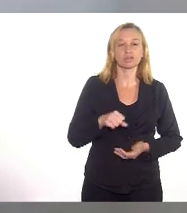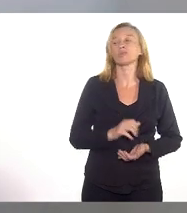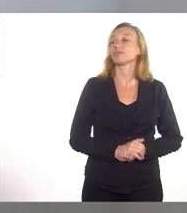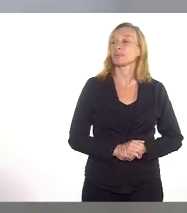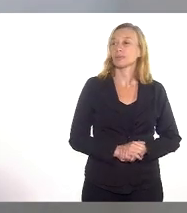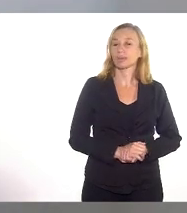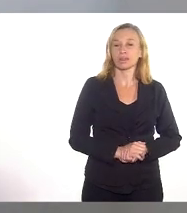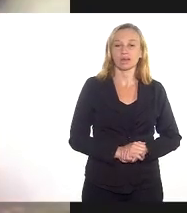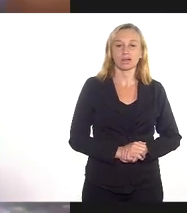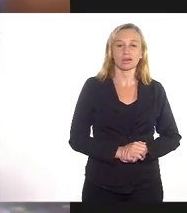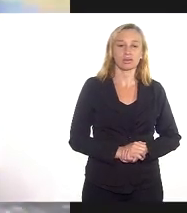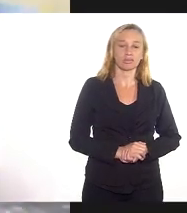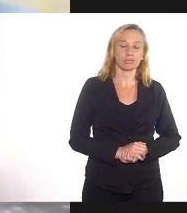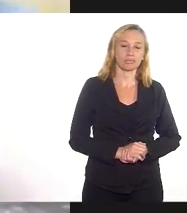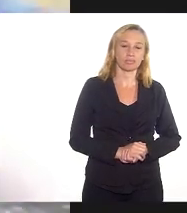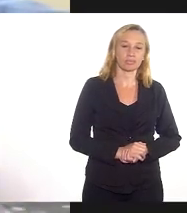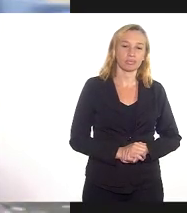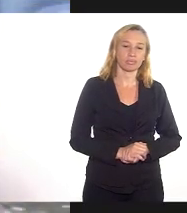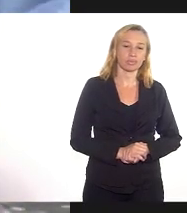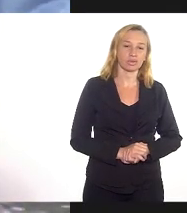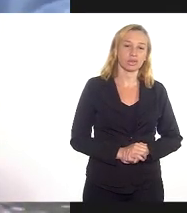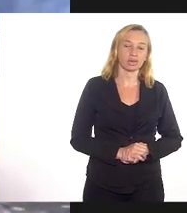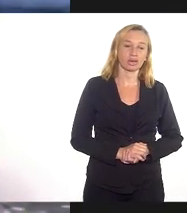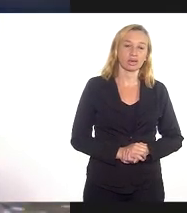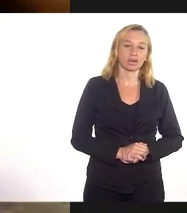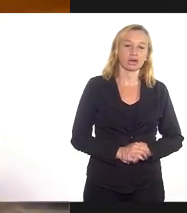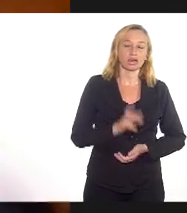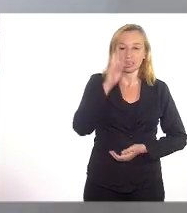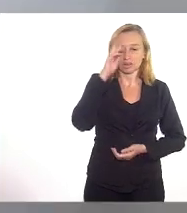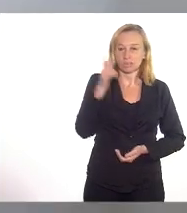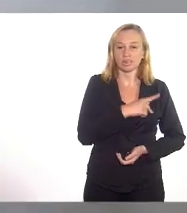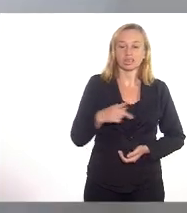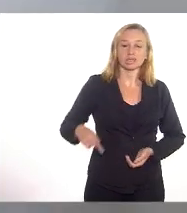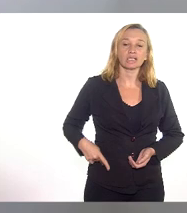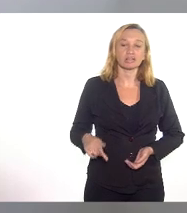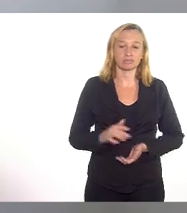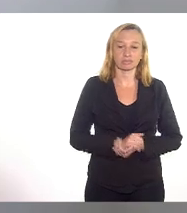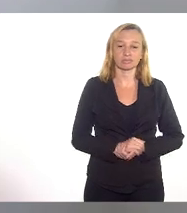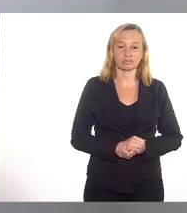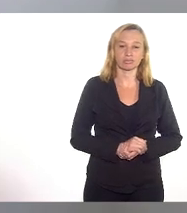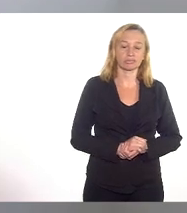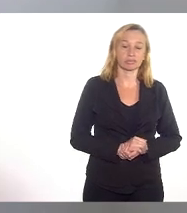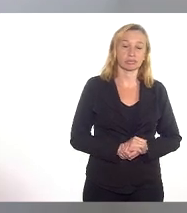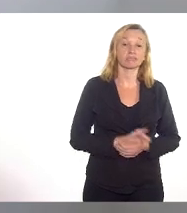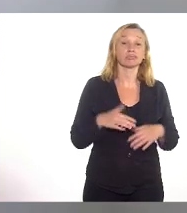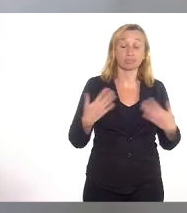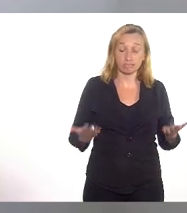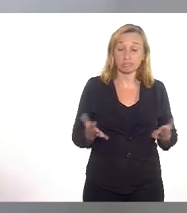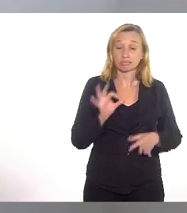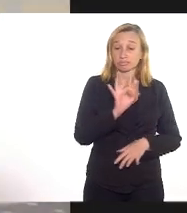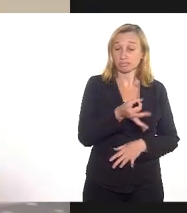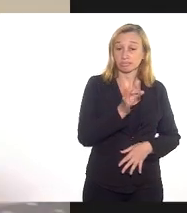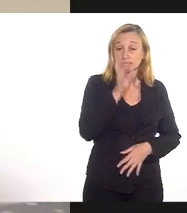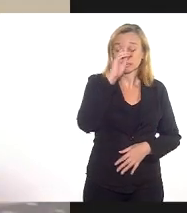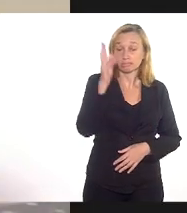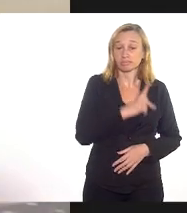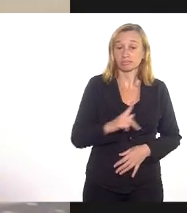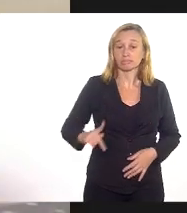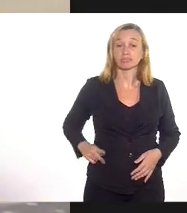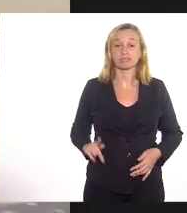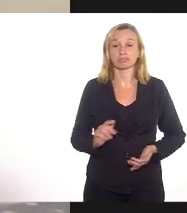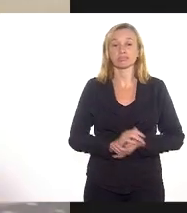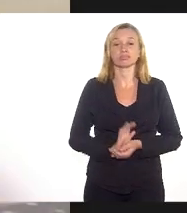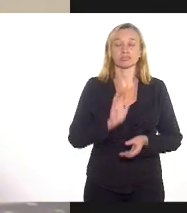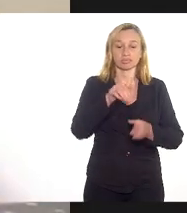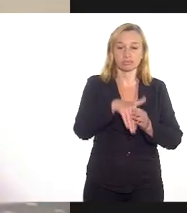Deputado Senhor Vandro. Presidente. Senhor presidente? Sim, Vandro. Então, com certeza, senhor presidente, a gente vai dar o